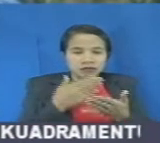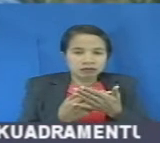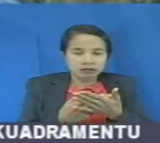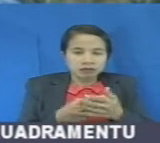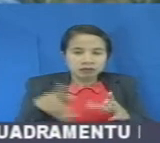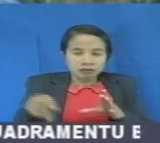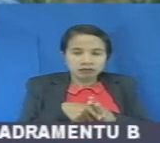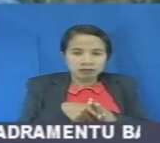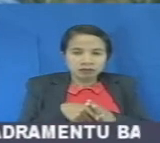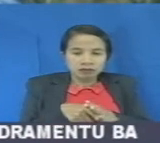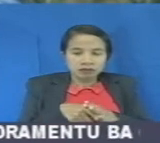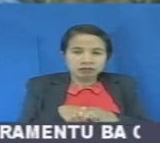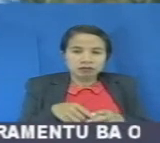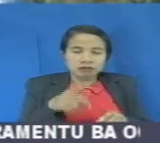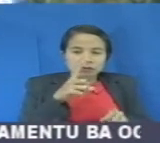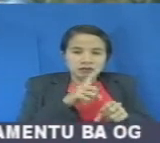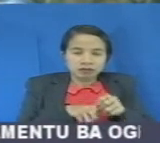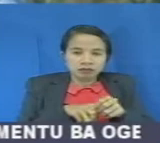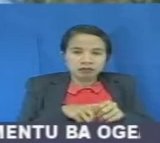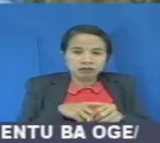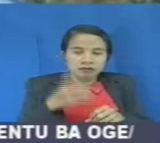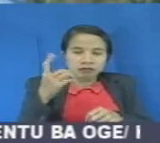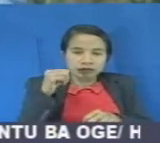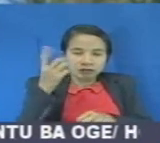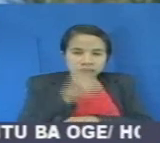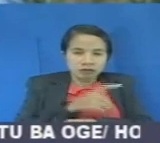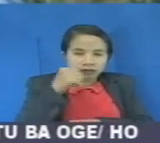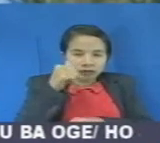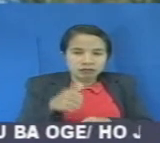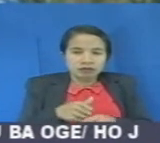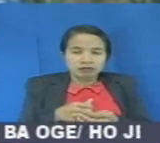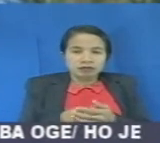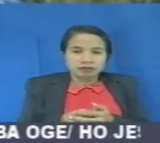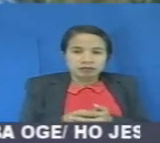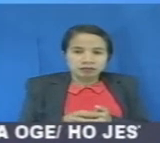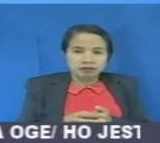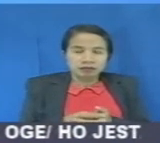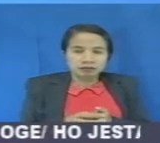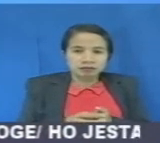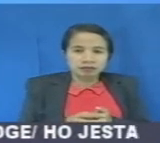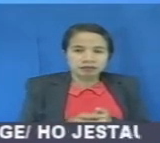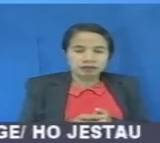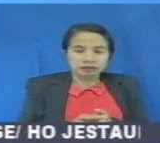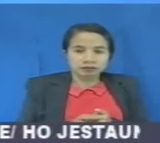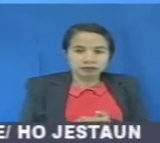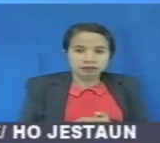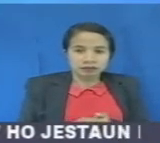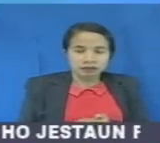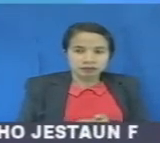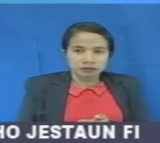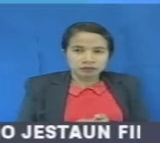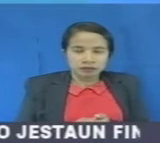Tempo mundu nian neba acontece balarong abang nian. Tamane Malusira kumvidi tahu tu batan informasaun aba acontece ia Jakarta.